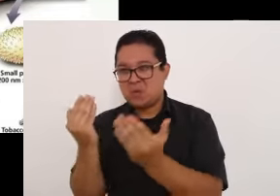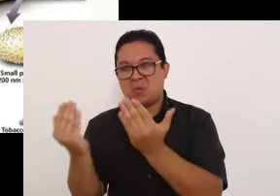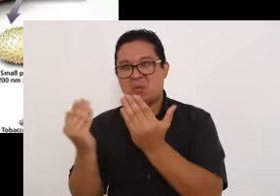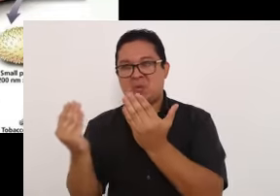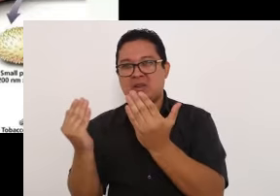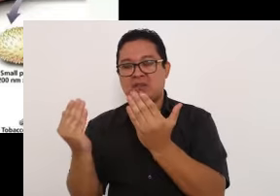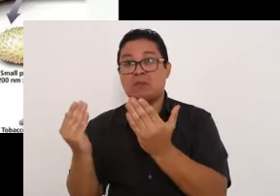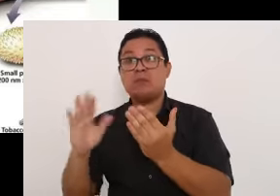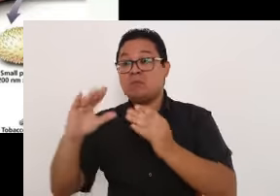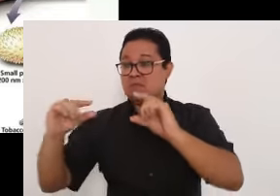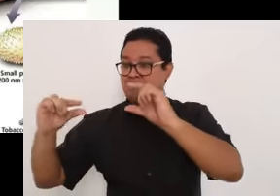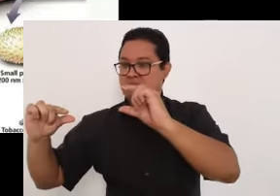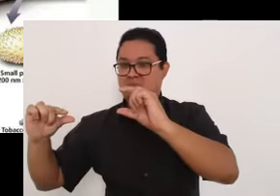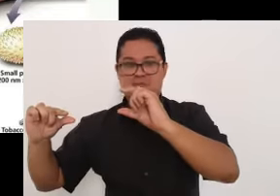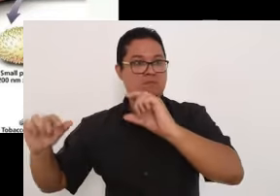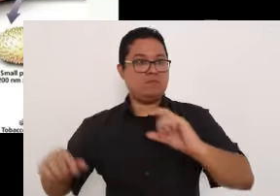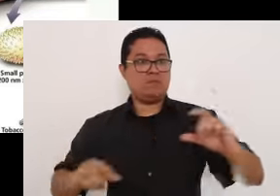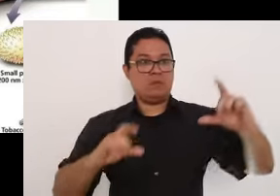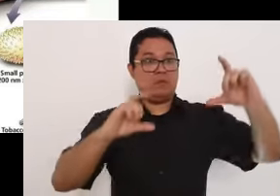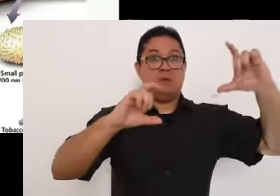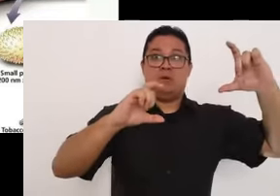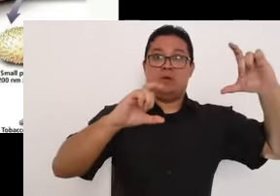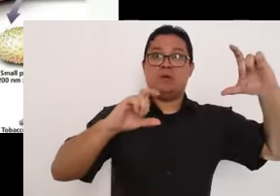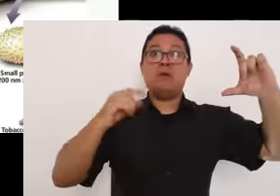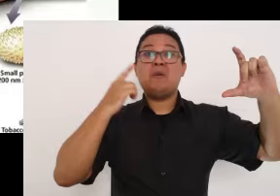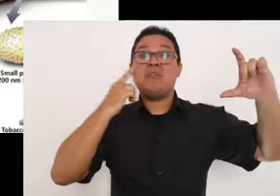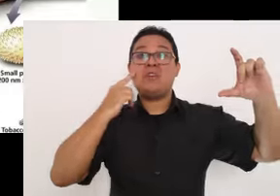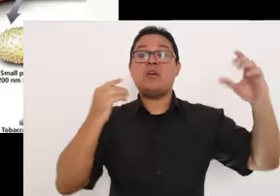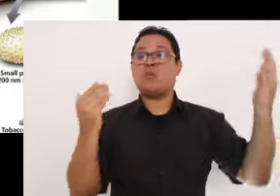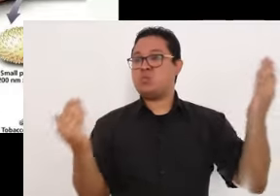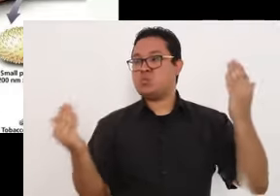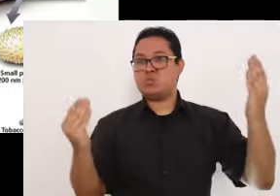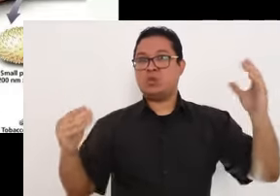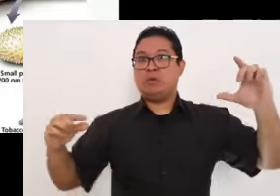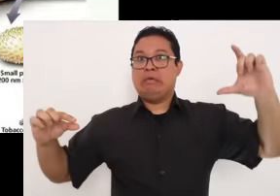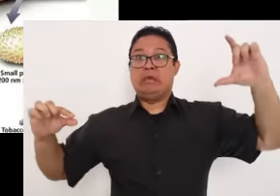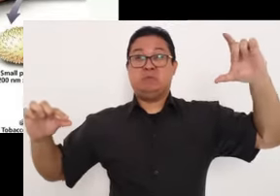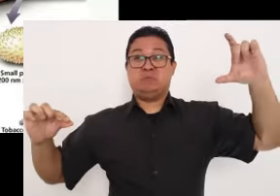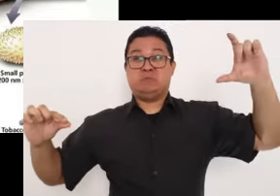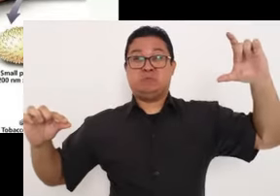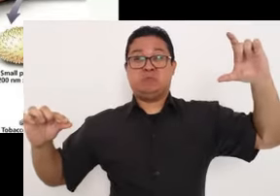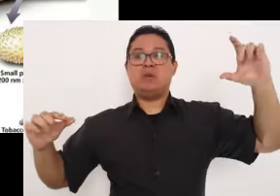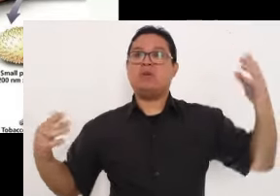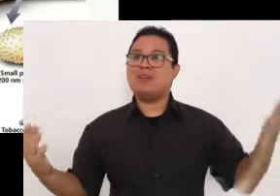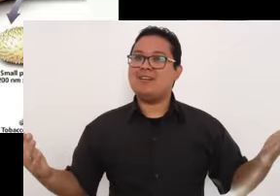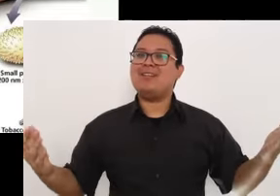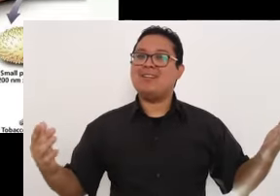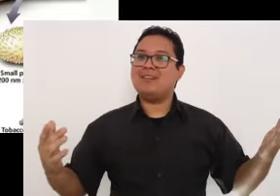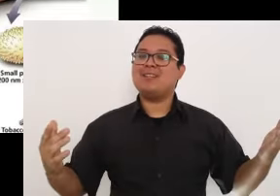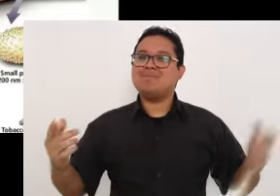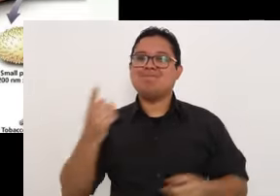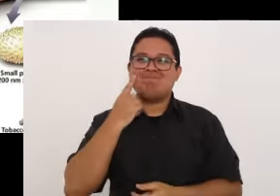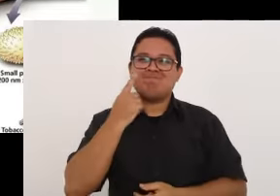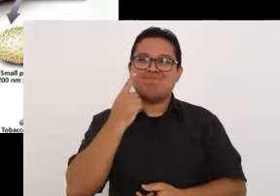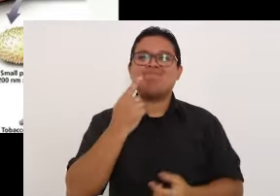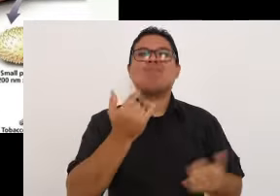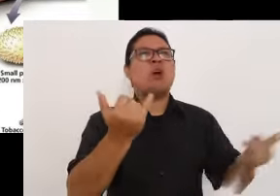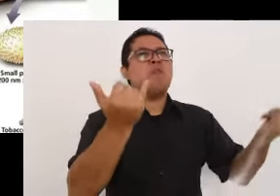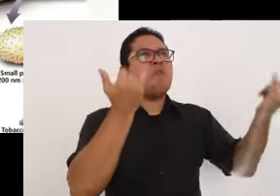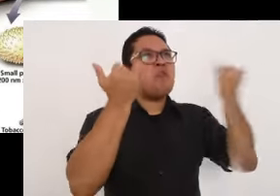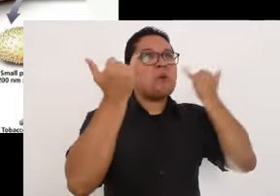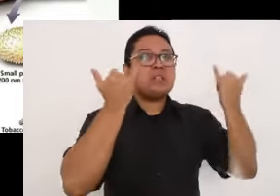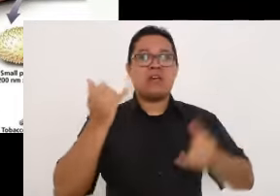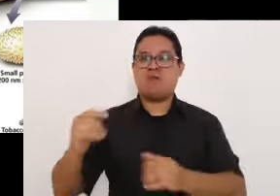bactéria com as nossas células. Então, começa aí, aquelas fake news que o vírus é grande. Já